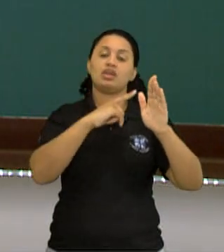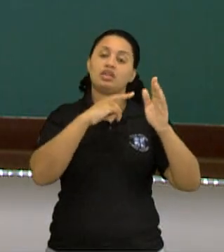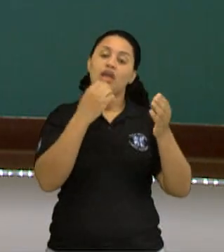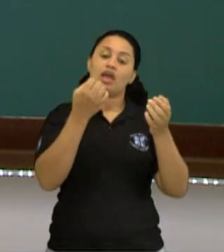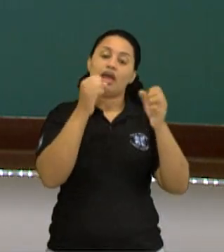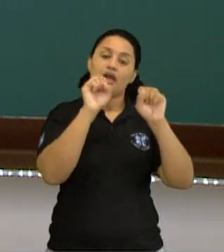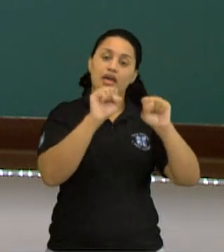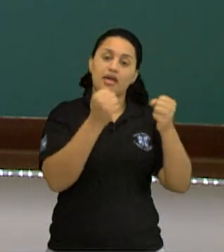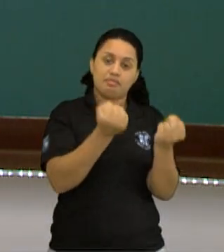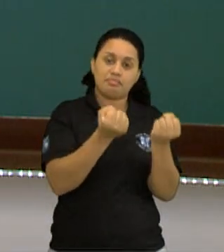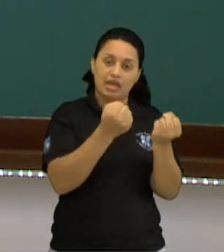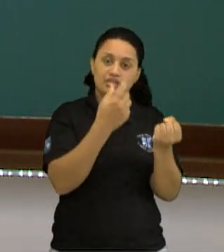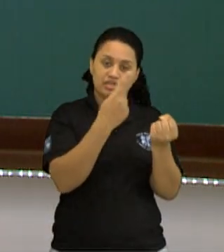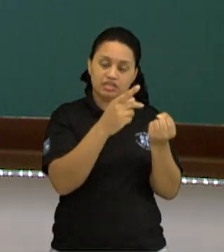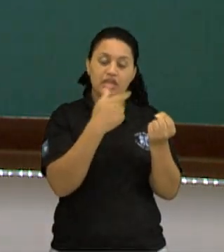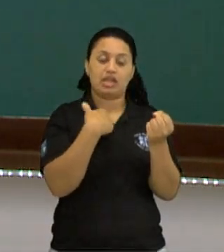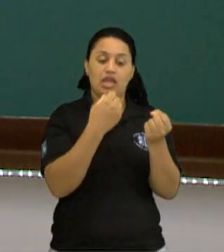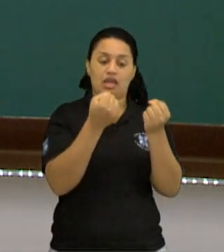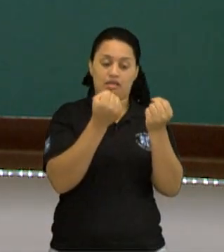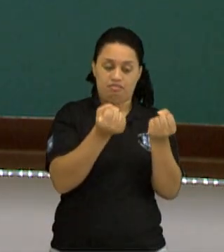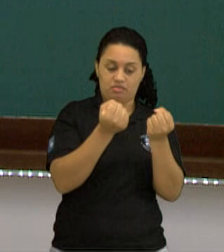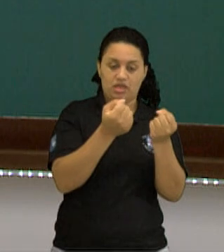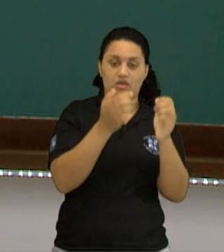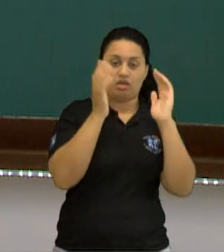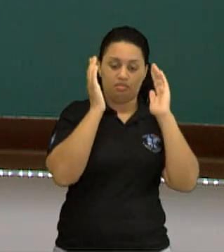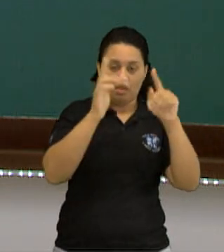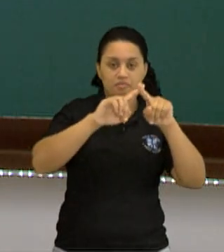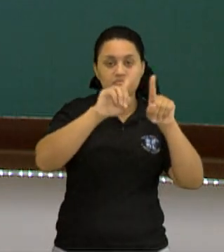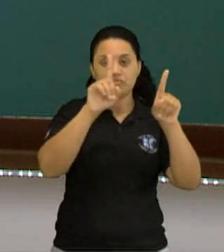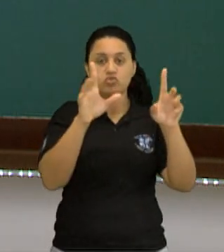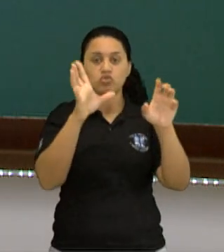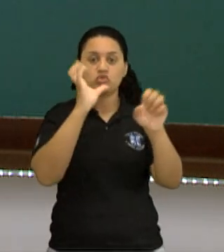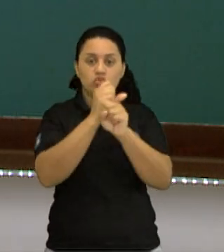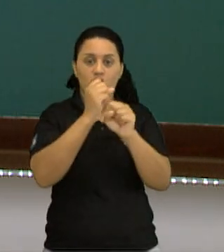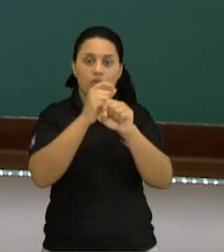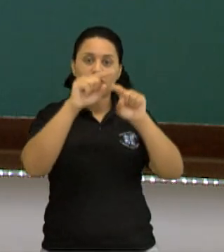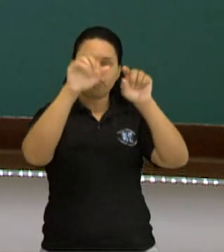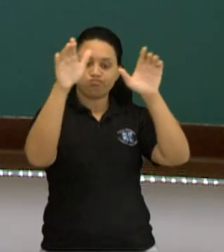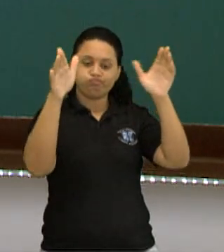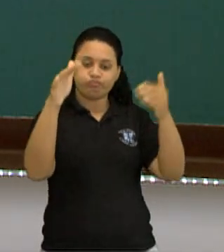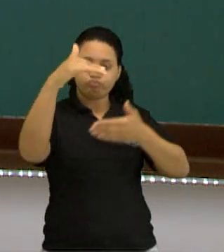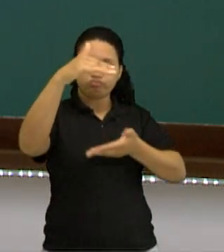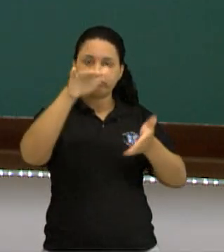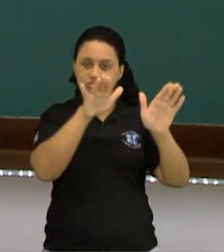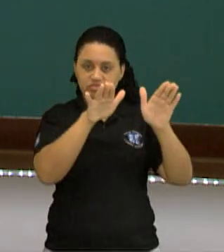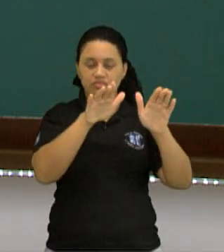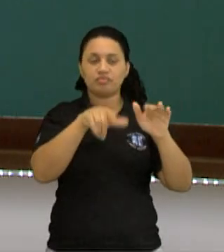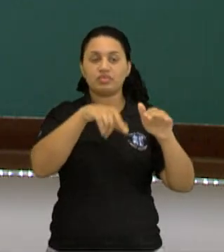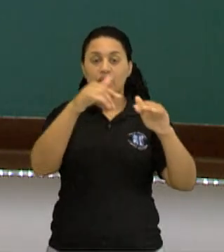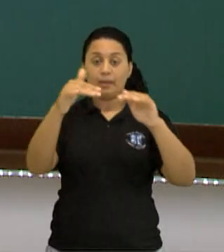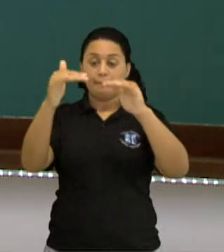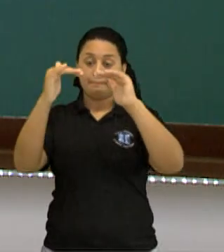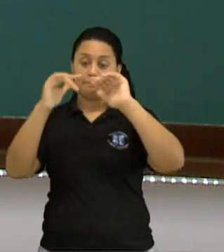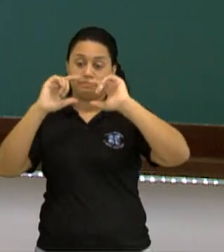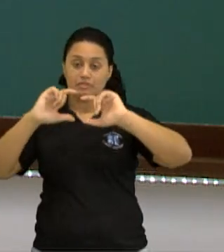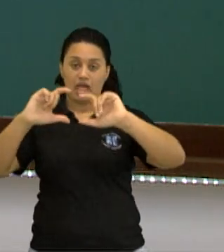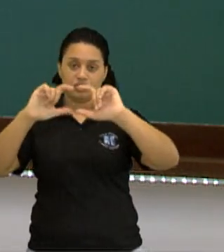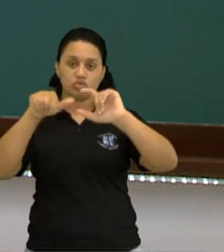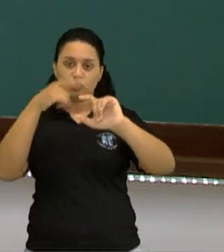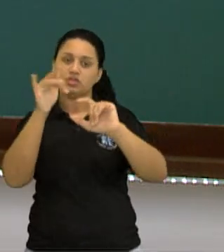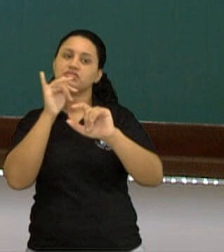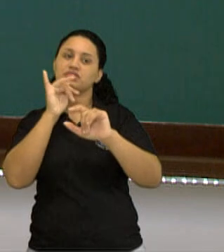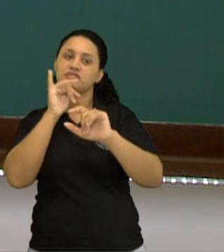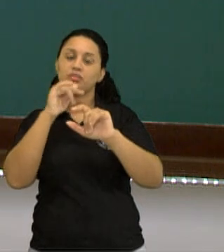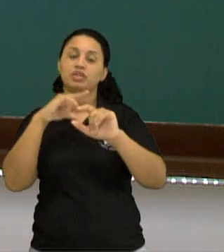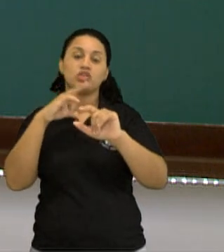caso, é caminhão mais carga. Na situação de baixo, você tem somente a massa do caminhão. Observe